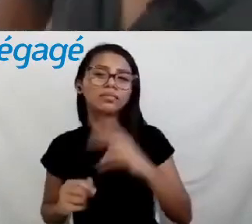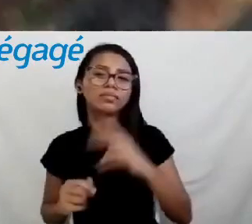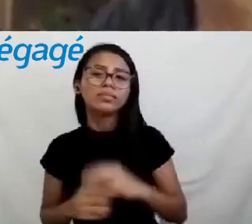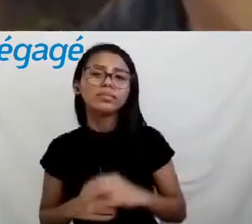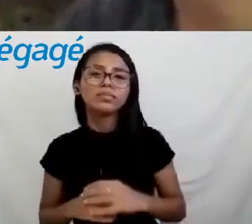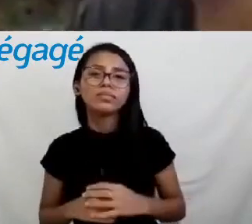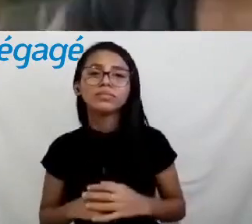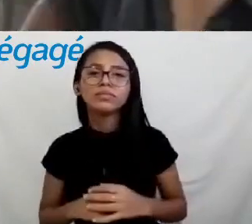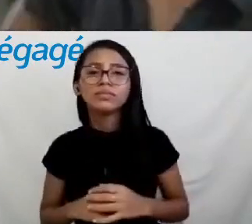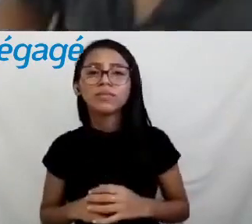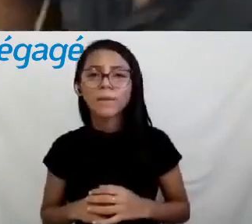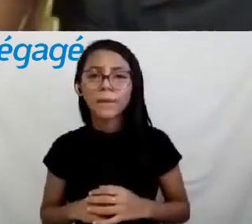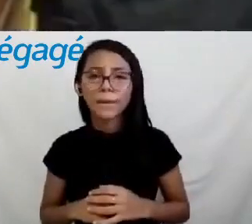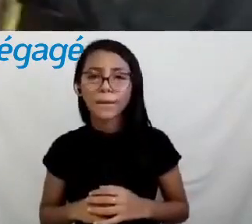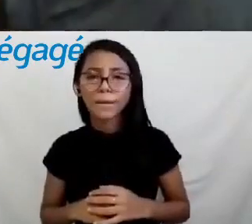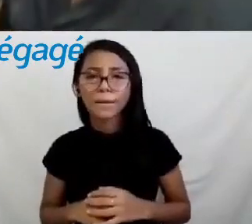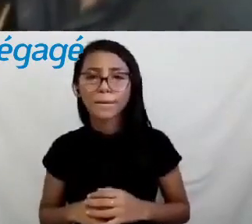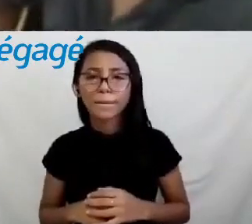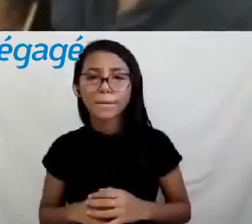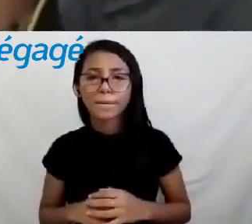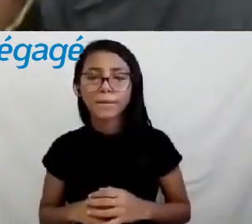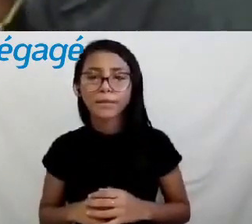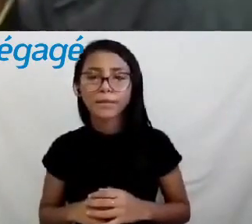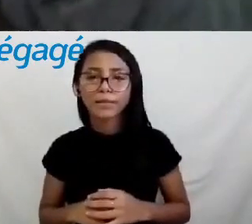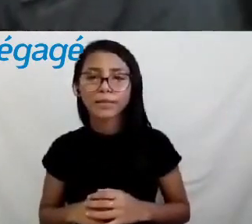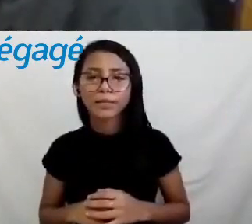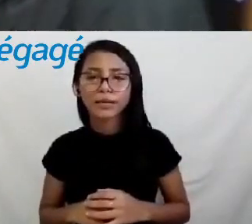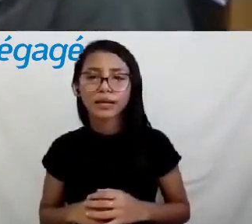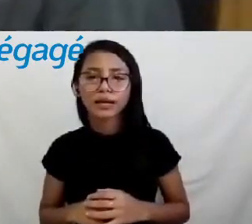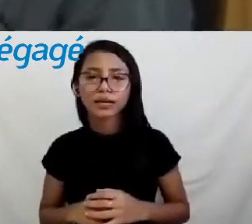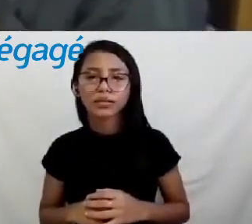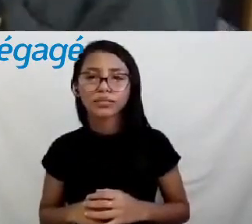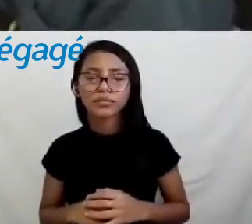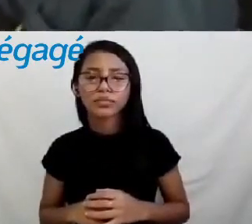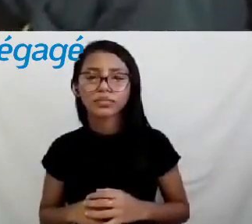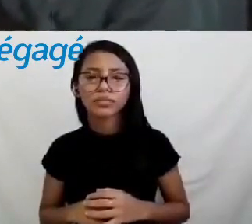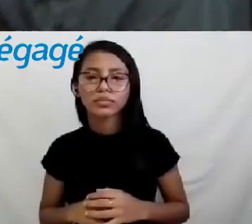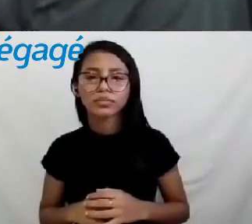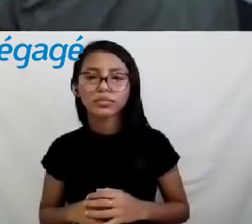né? Fenomenologia existencial, vou voltando aqui um pouco para o humanismo